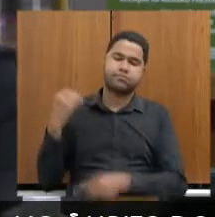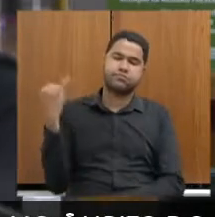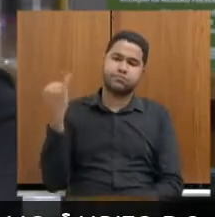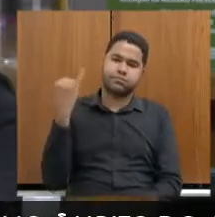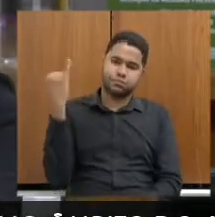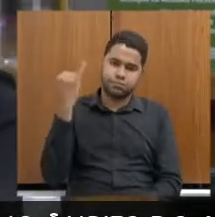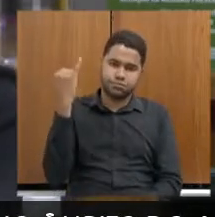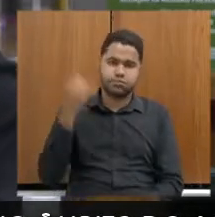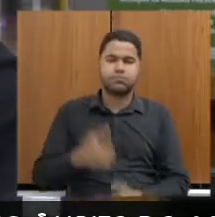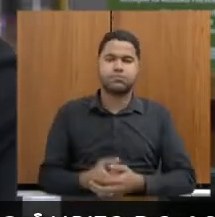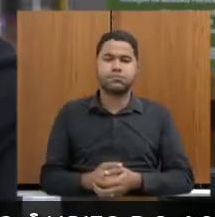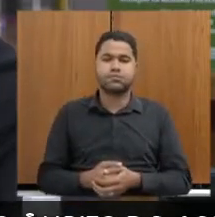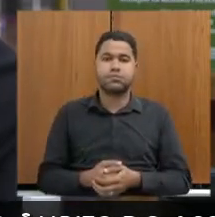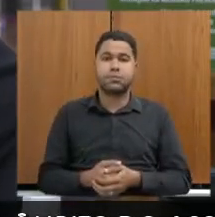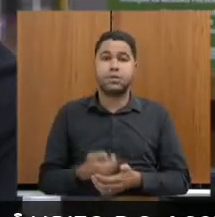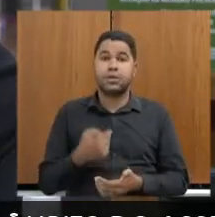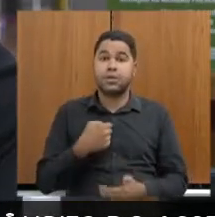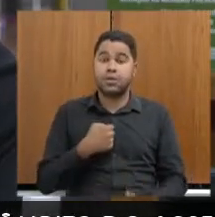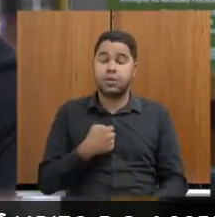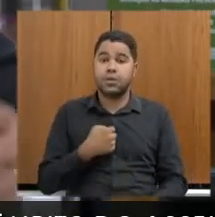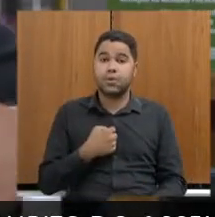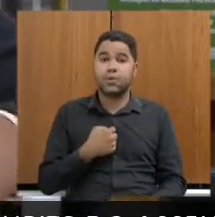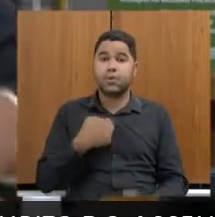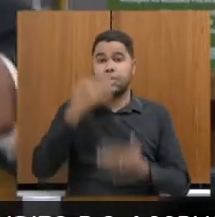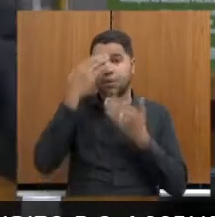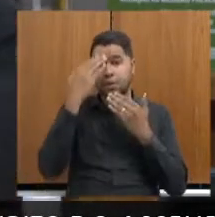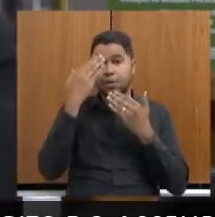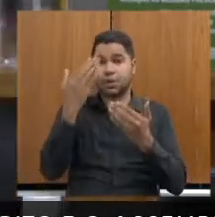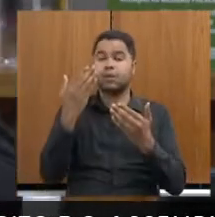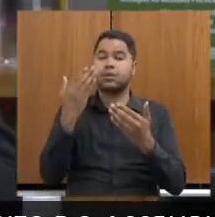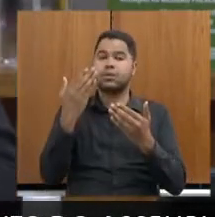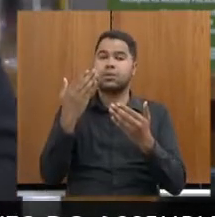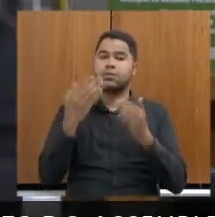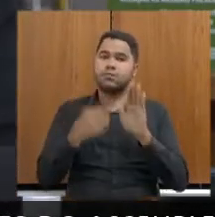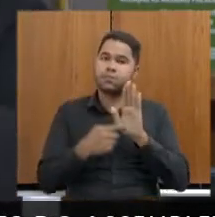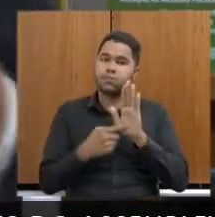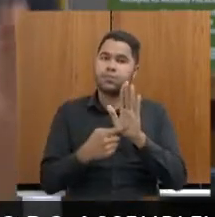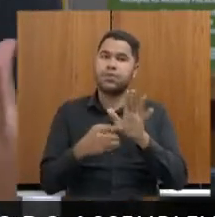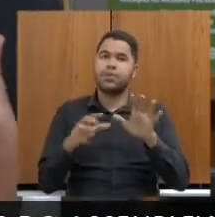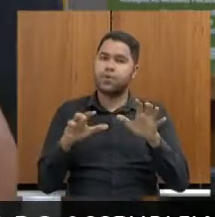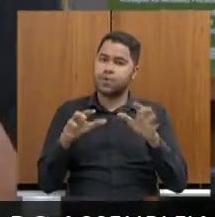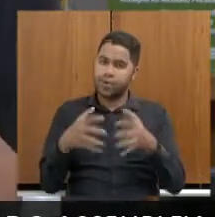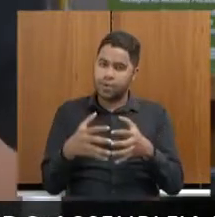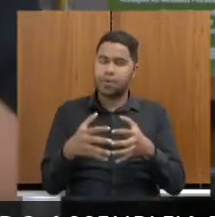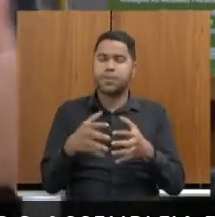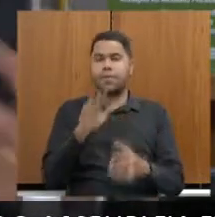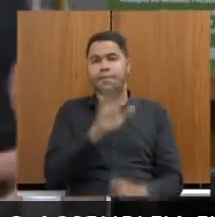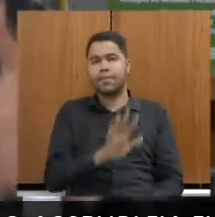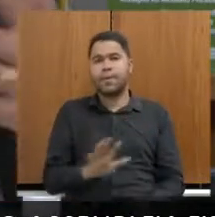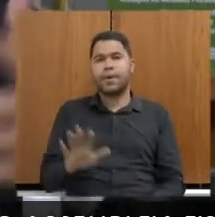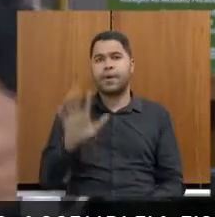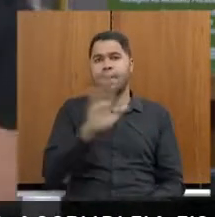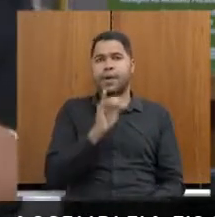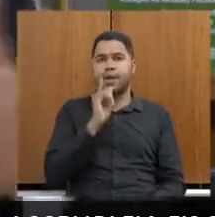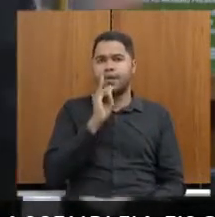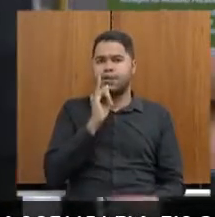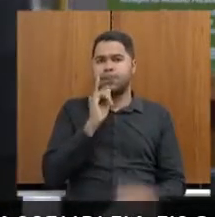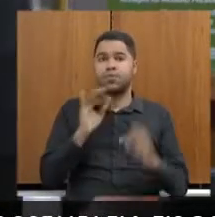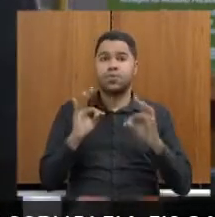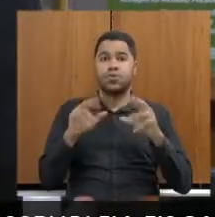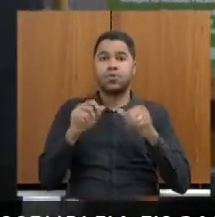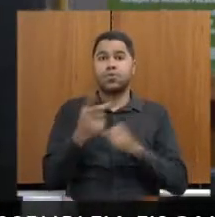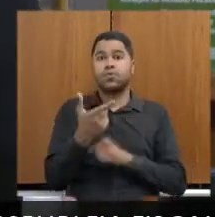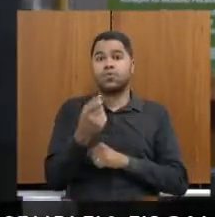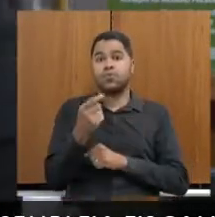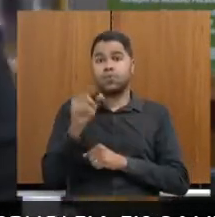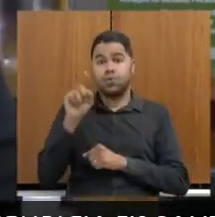importante e eu fico muito agradecido em representar uma equipe muito Ampla nosso se pegar a Fênix Gato são